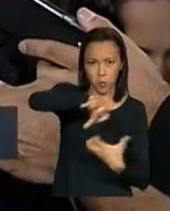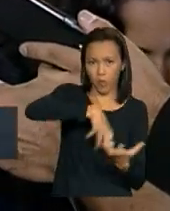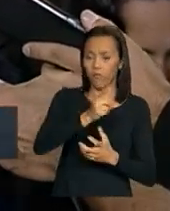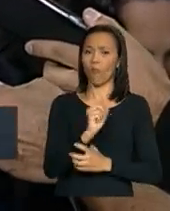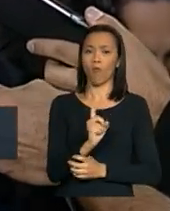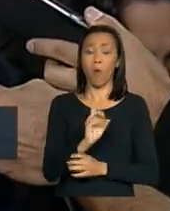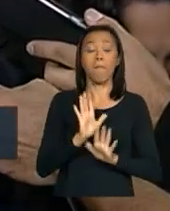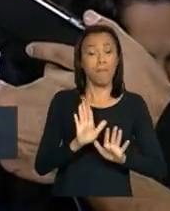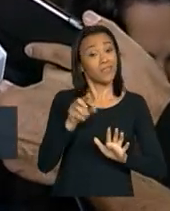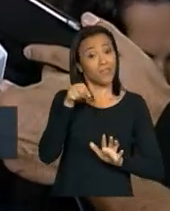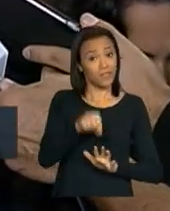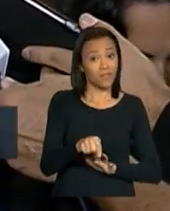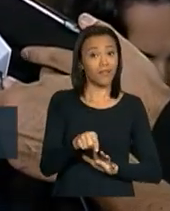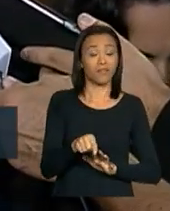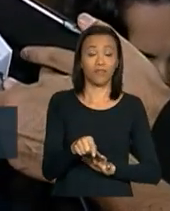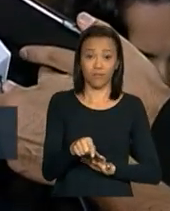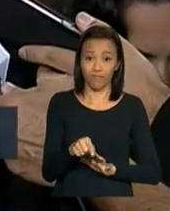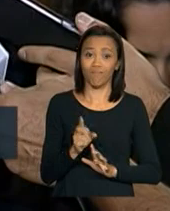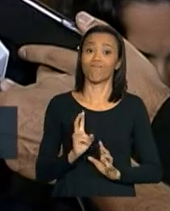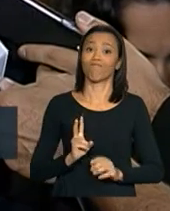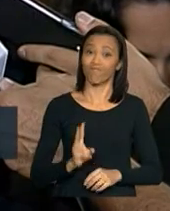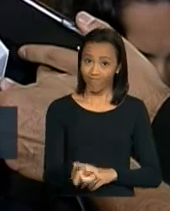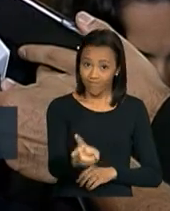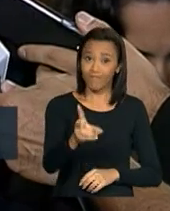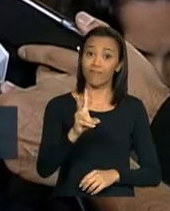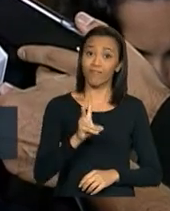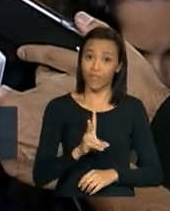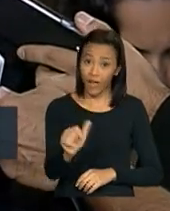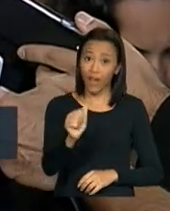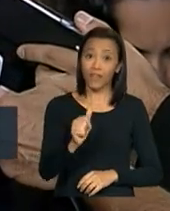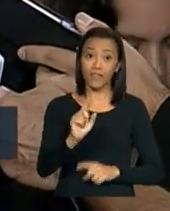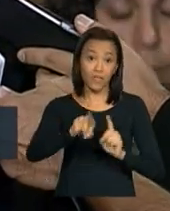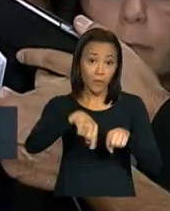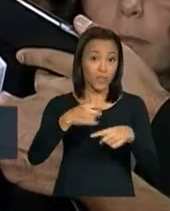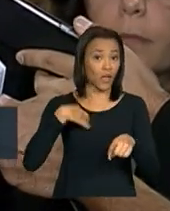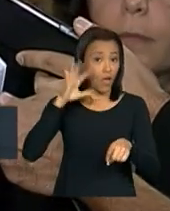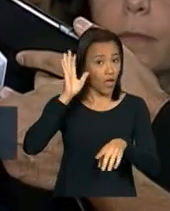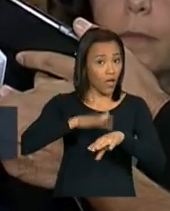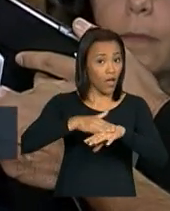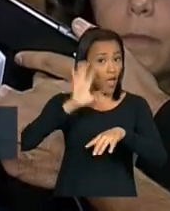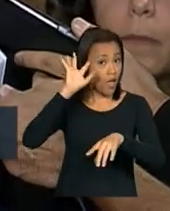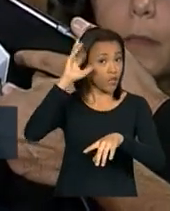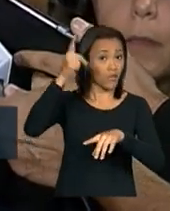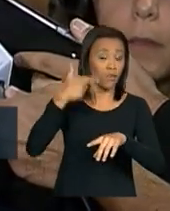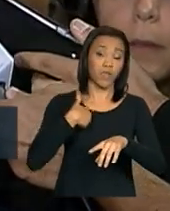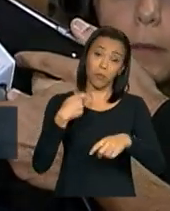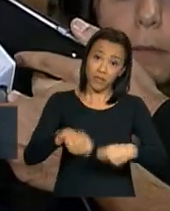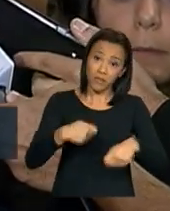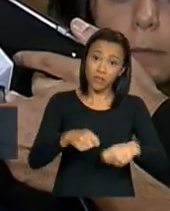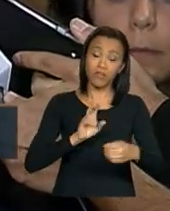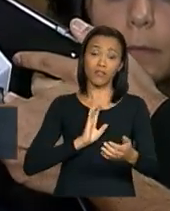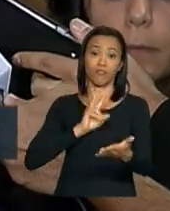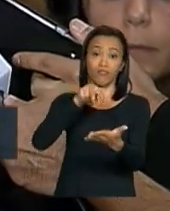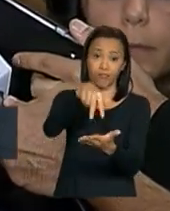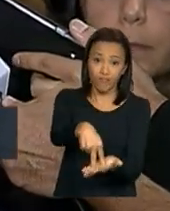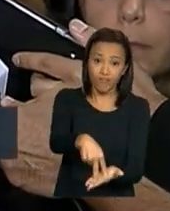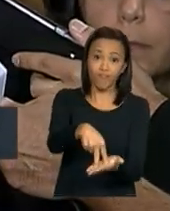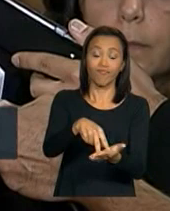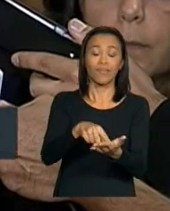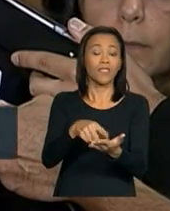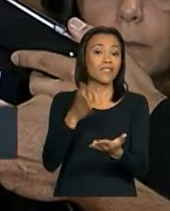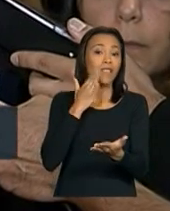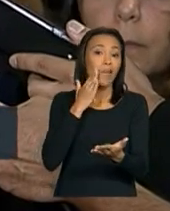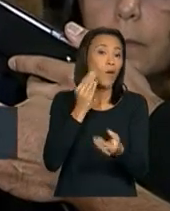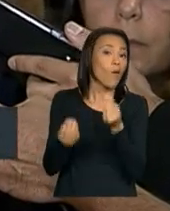que certamente vão se antepor à minha ação e eu tenho que ter presença e ter